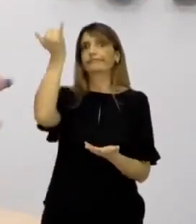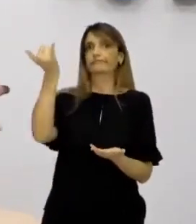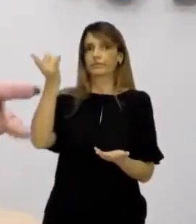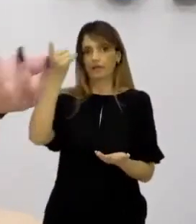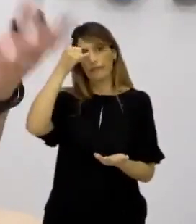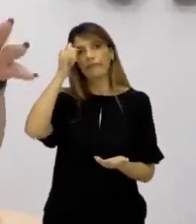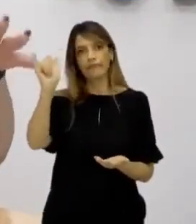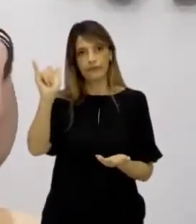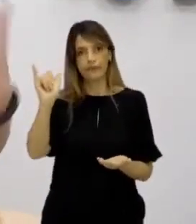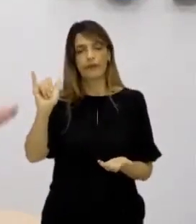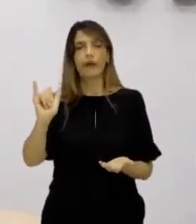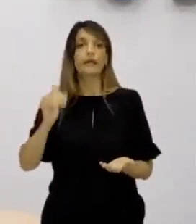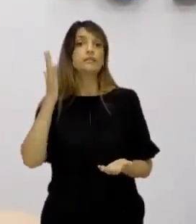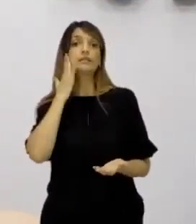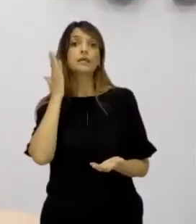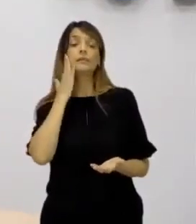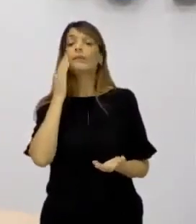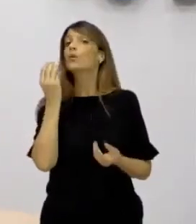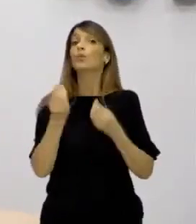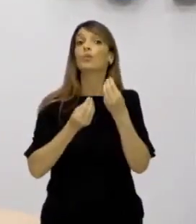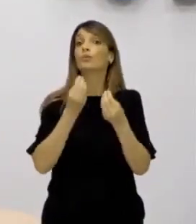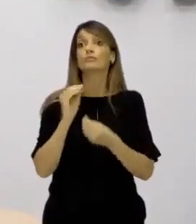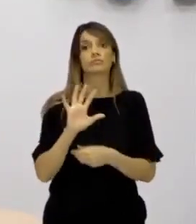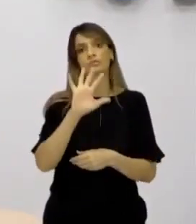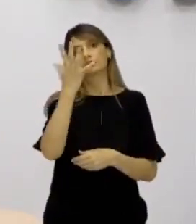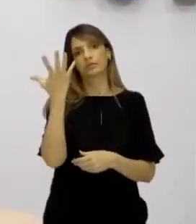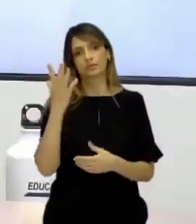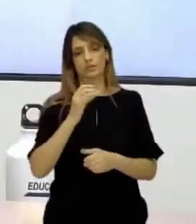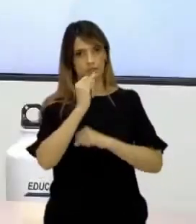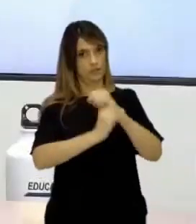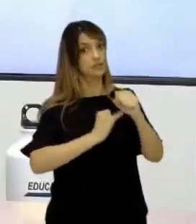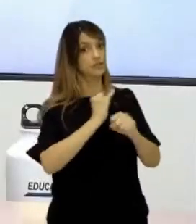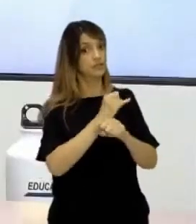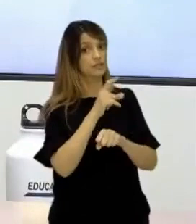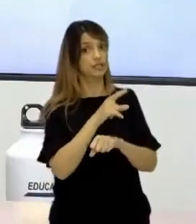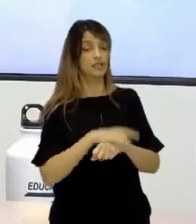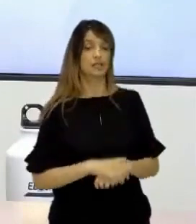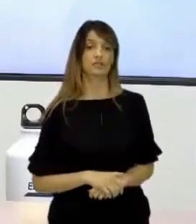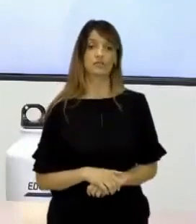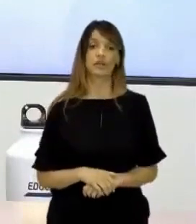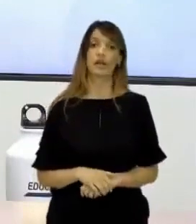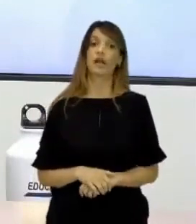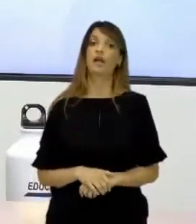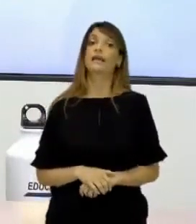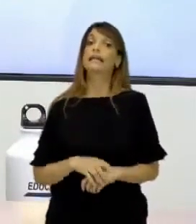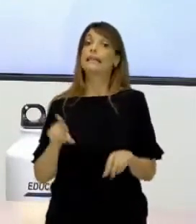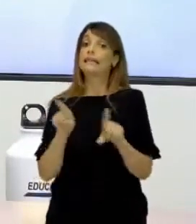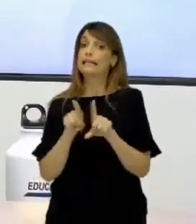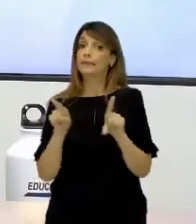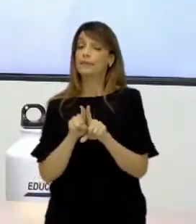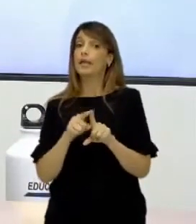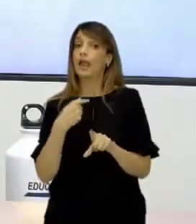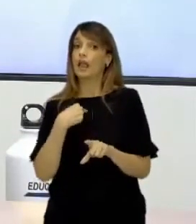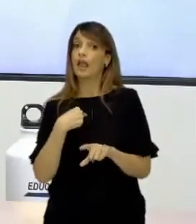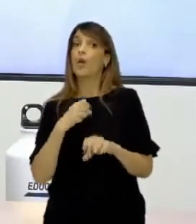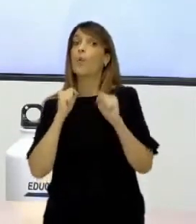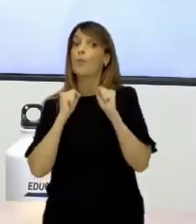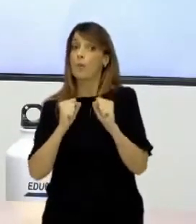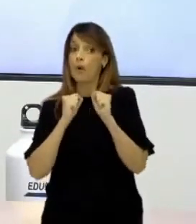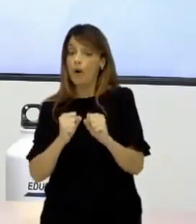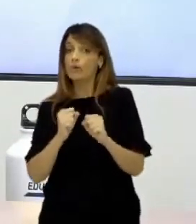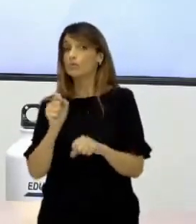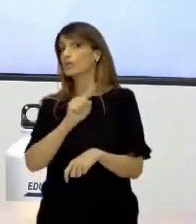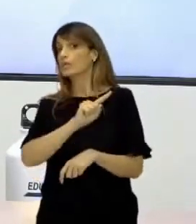um pouco mais daquilo que está regendo as nossas vidas online. E até para saber o que eu posso, o que eu devo e o que eu não posso, o que eu não devo